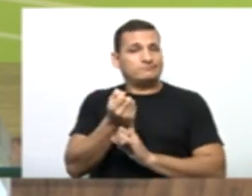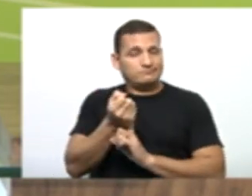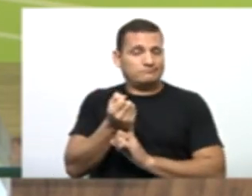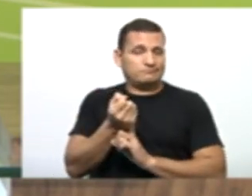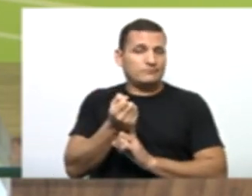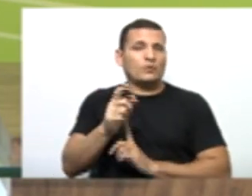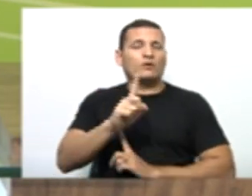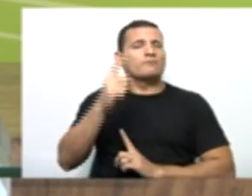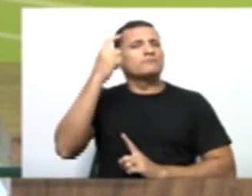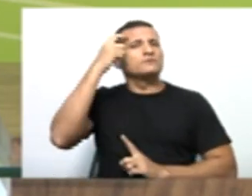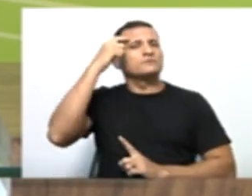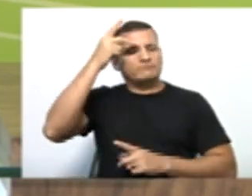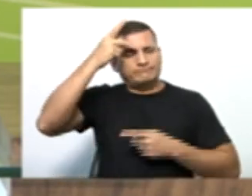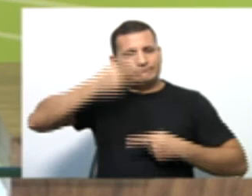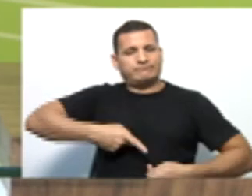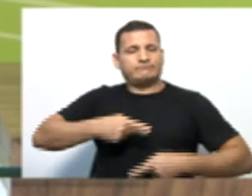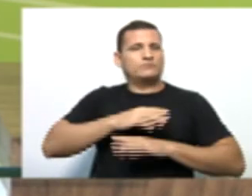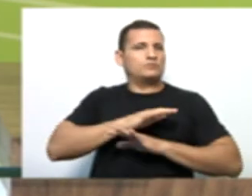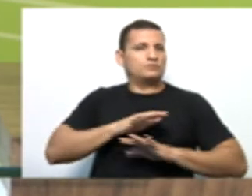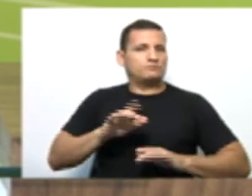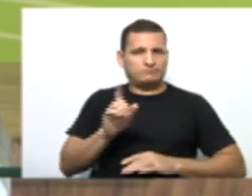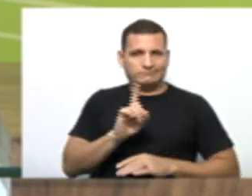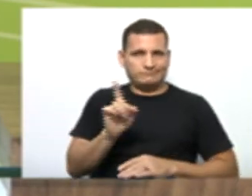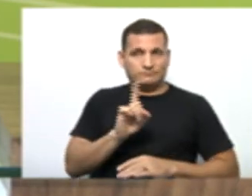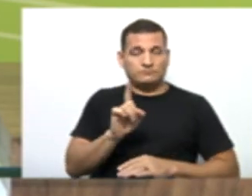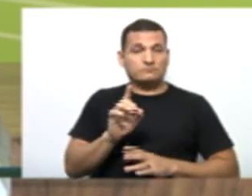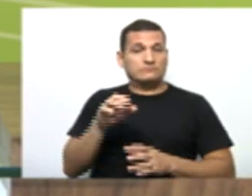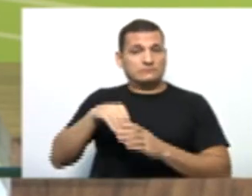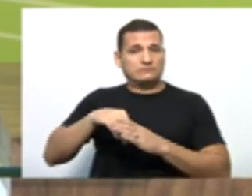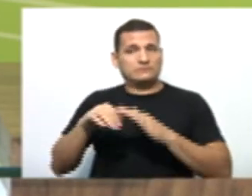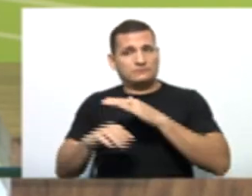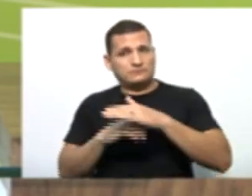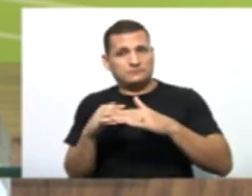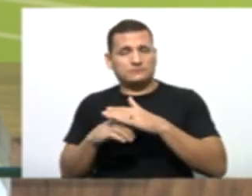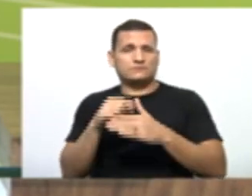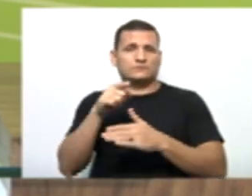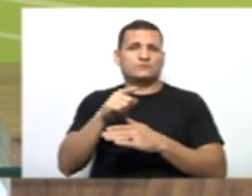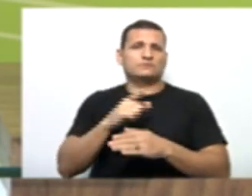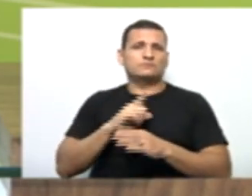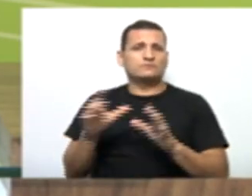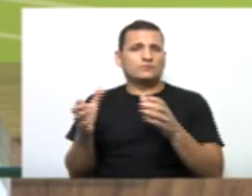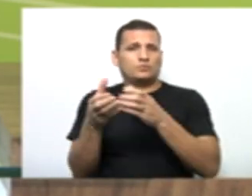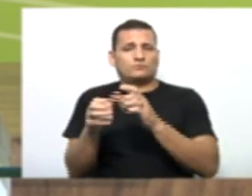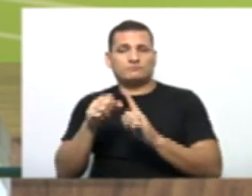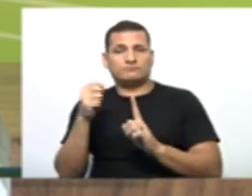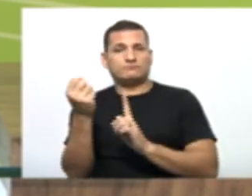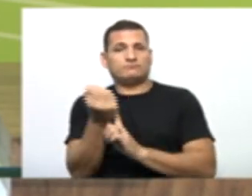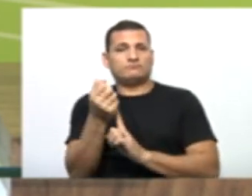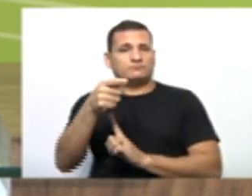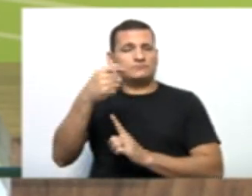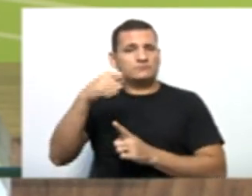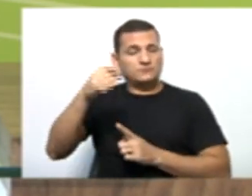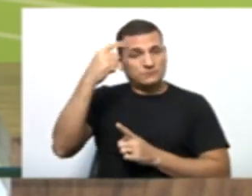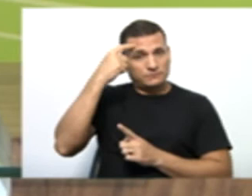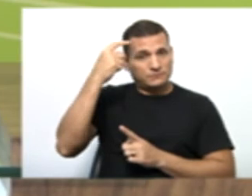seu auto-interesse. Quando você está numa empresa, quando você está participando de um grupo social, você precisa pensar no total desse